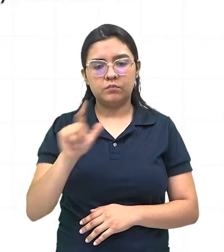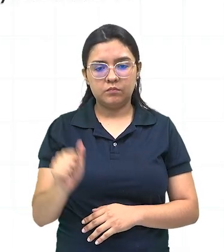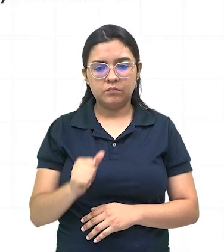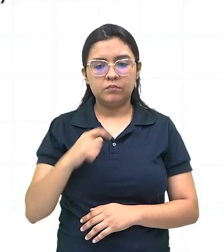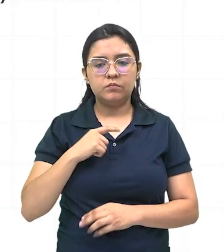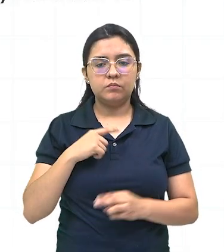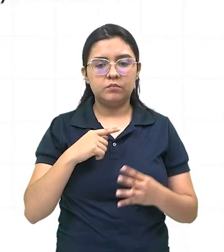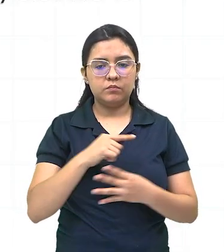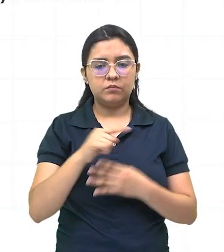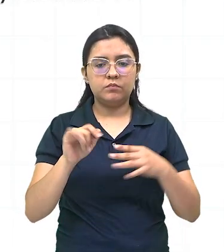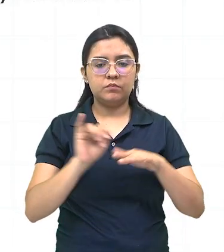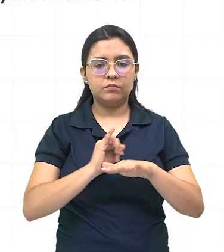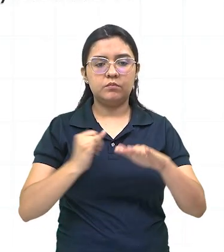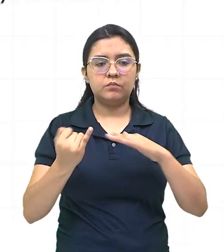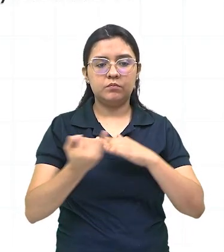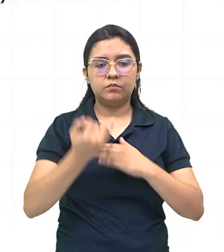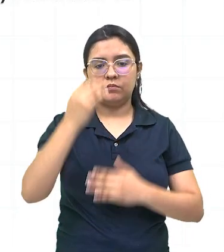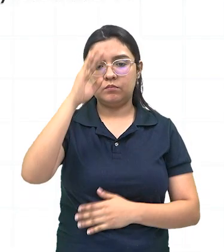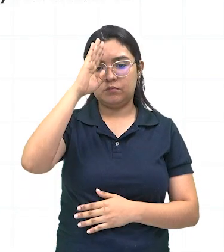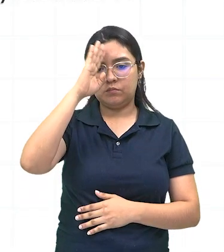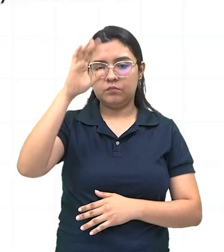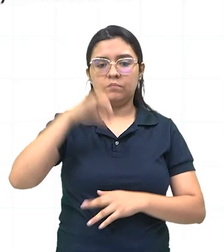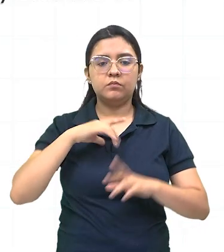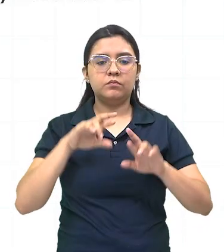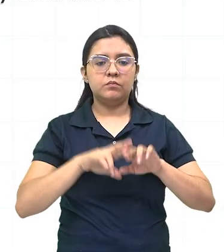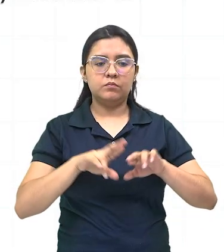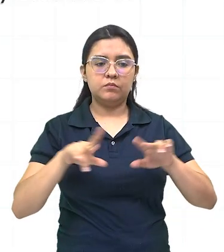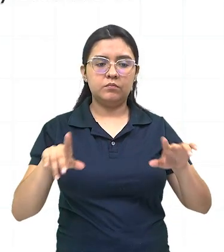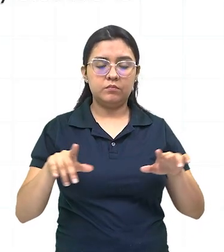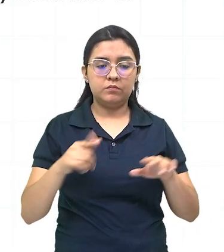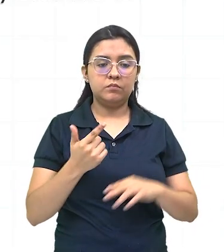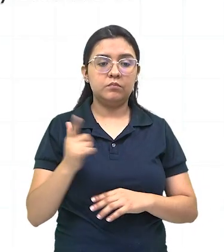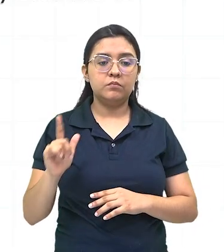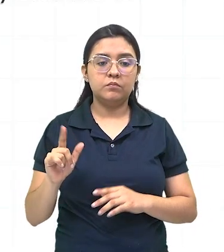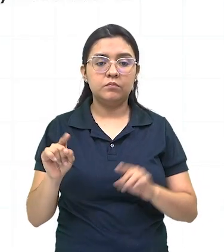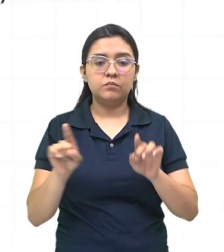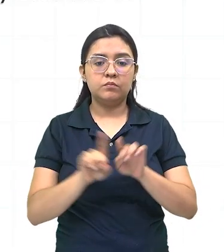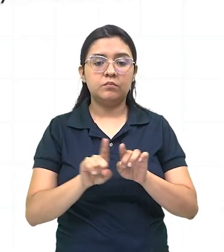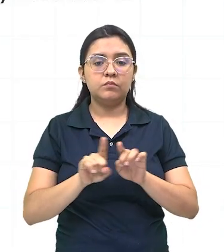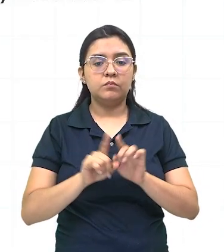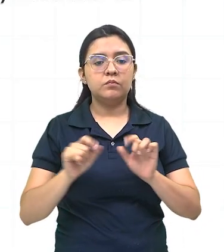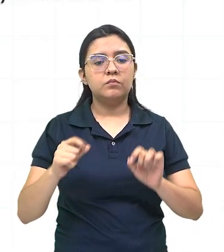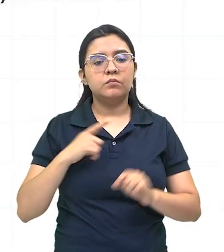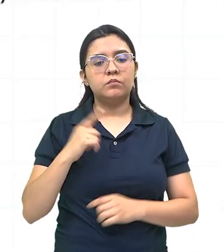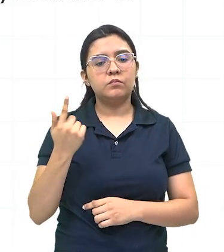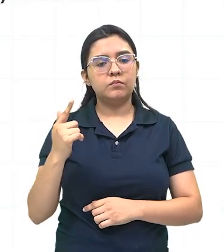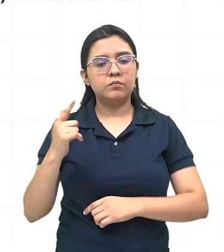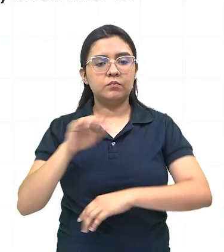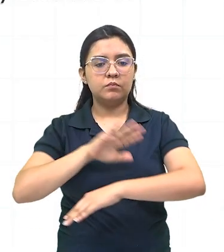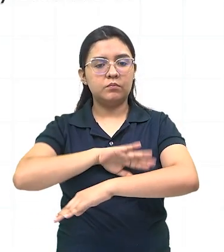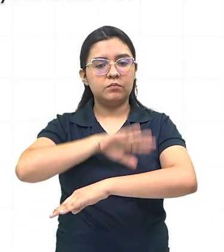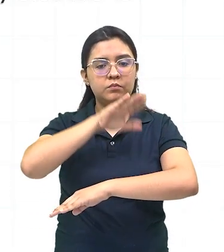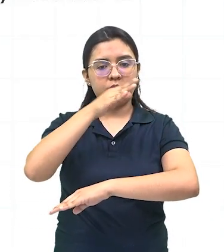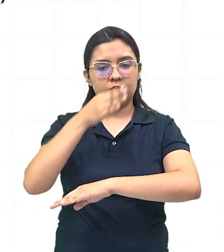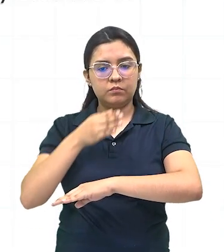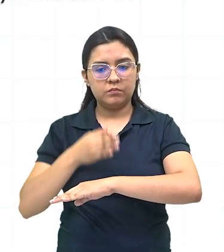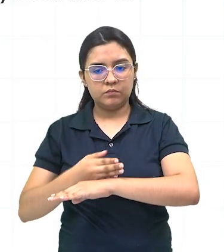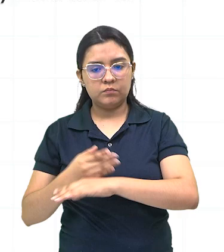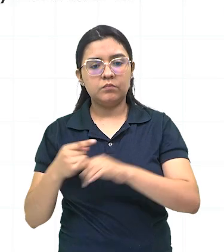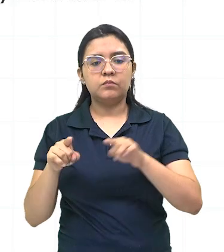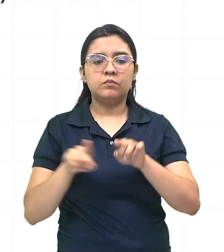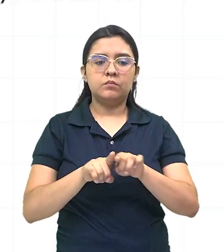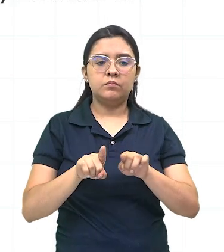por 4 ilhas principais e diversas menores. Com uma geografia montanhosa e limitada em